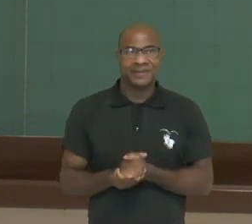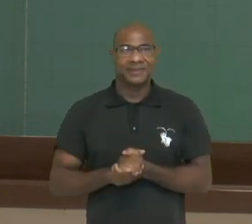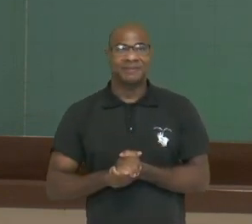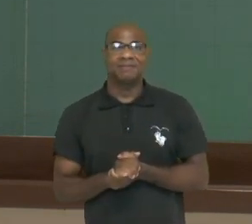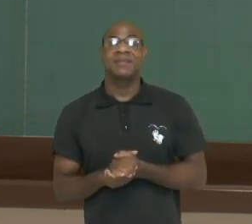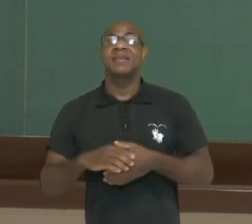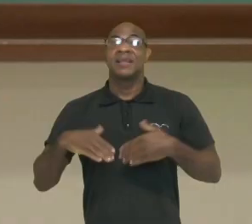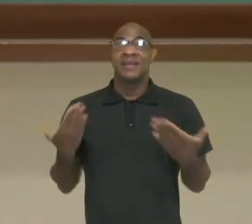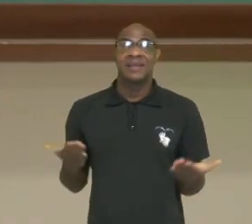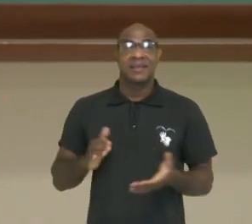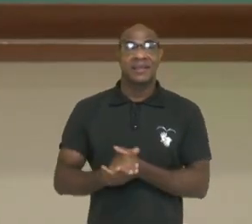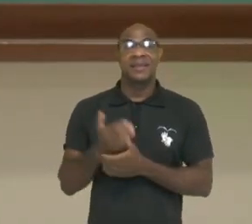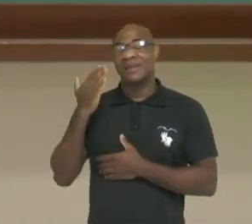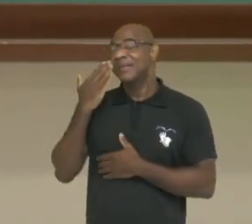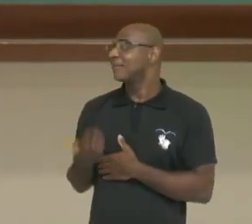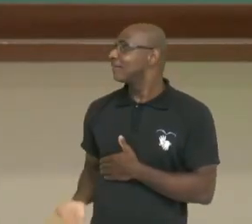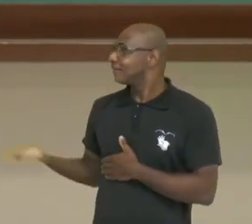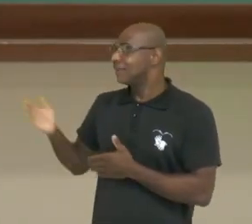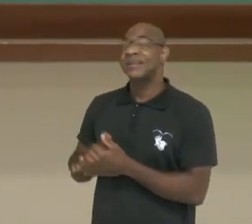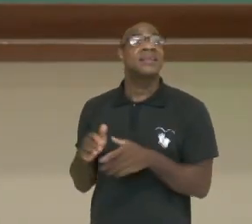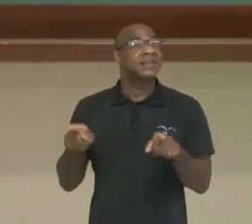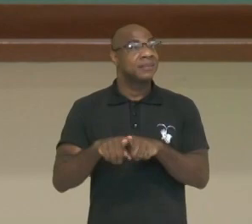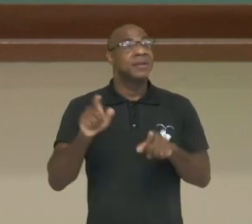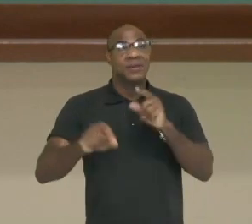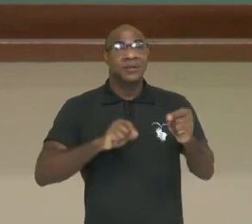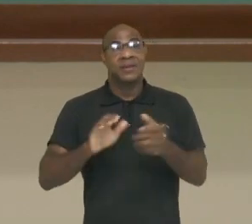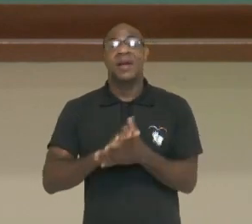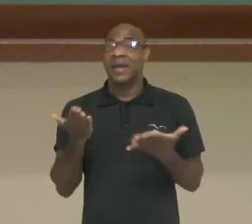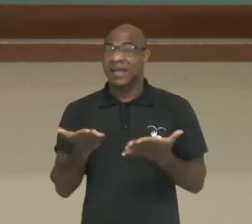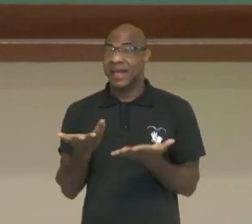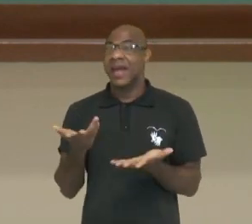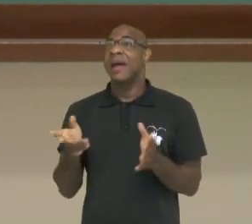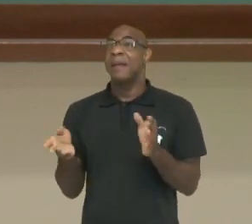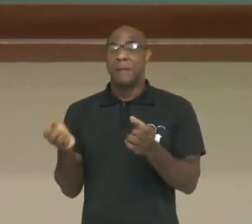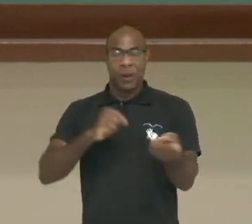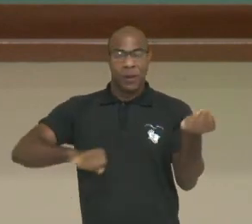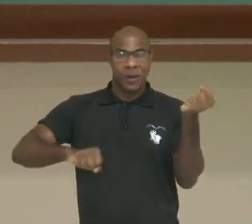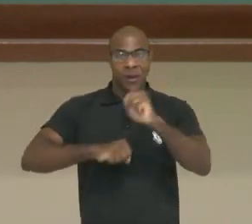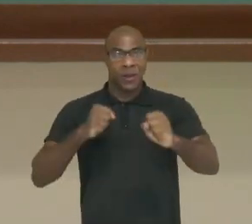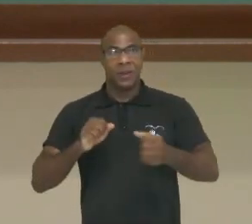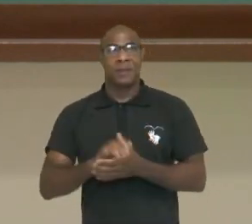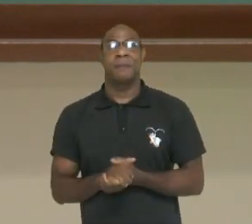modalidade, que por sua vez é mais uma modalidade de lutas, né?